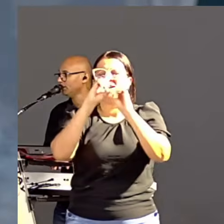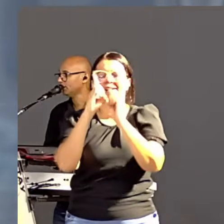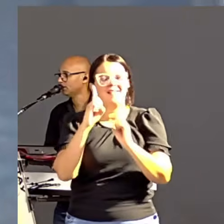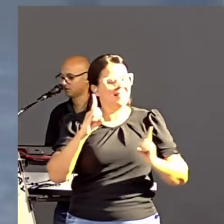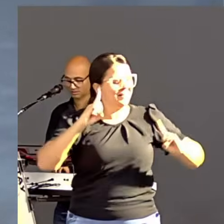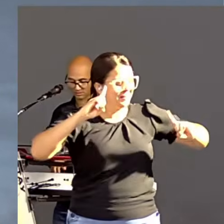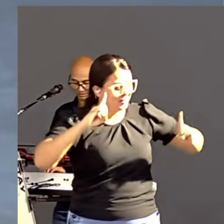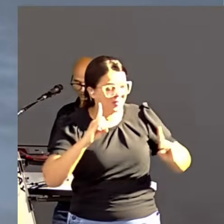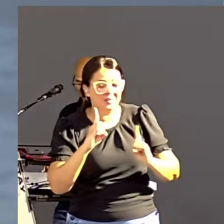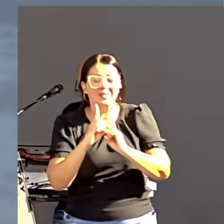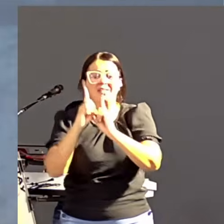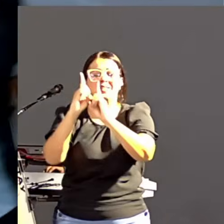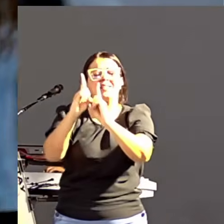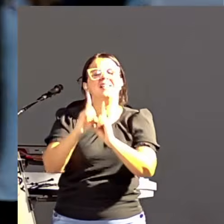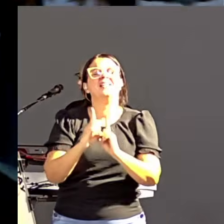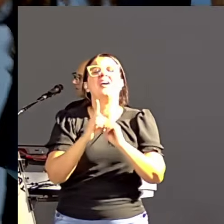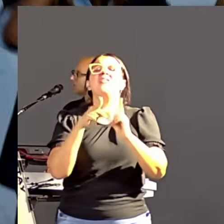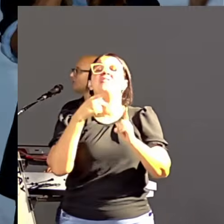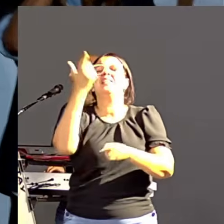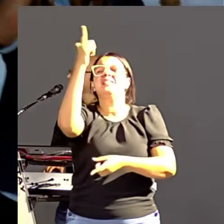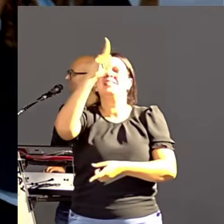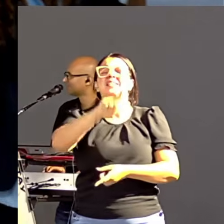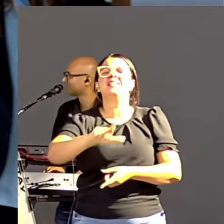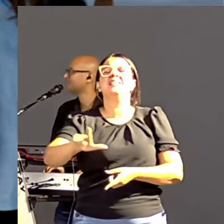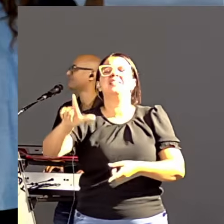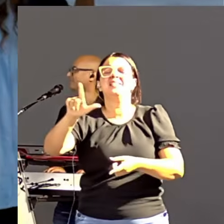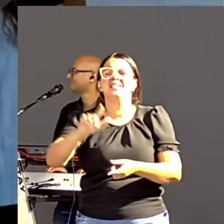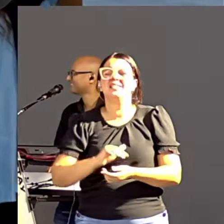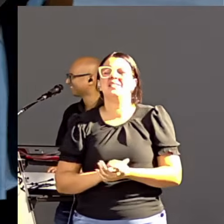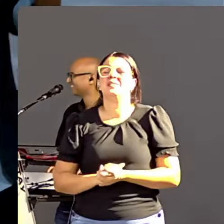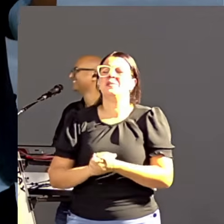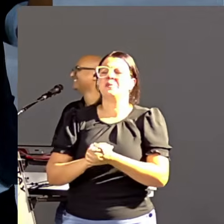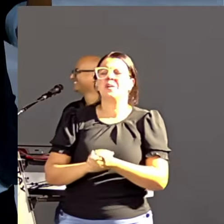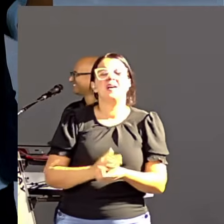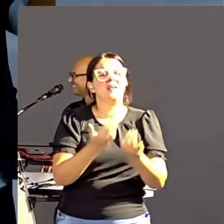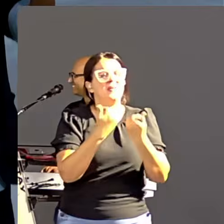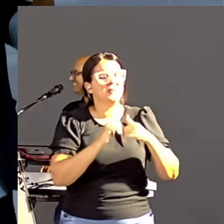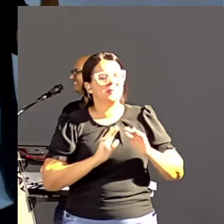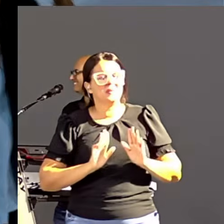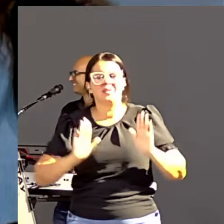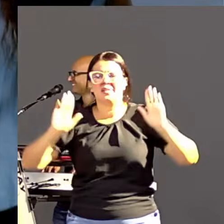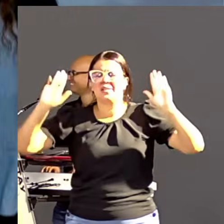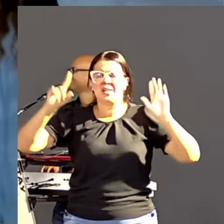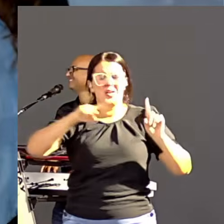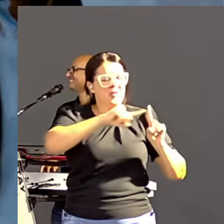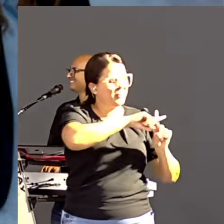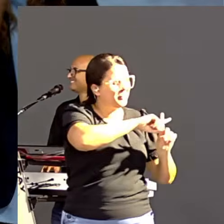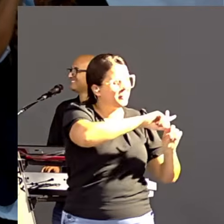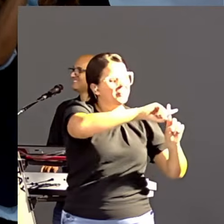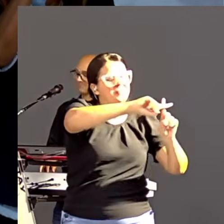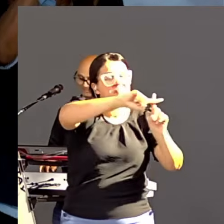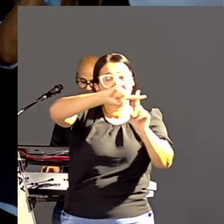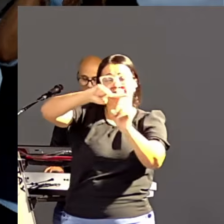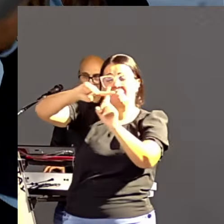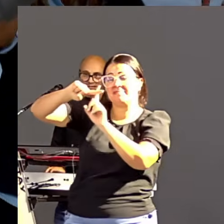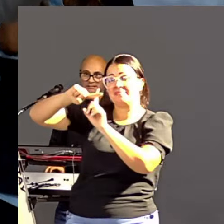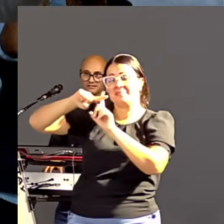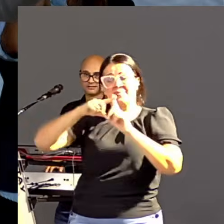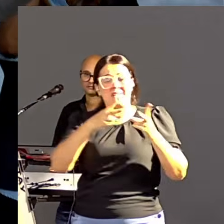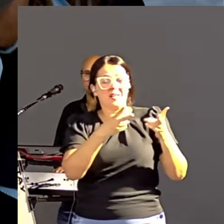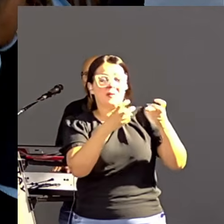separar. Diga isso mais uma vez. Prostro-me diante da cruz, vejo o sangue